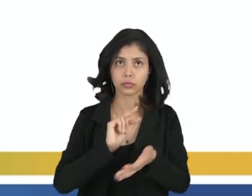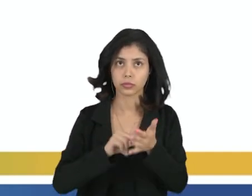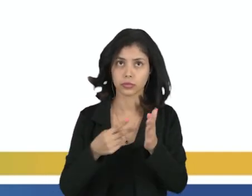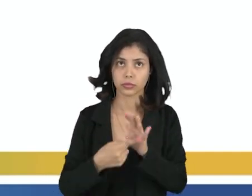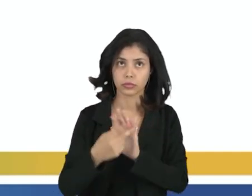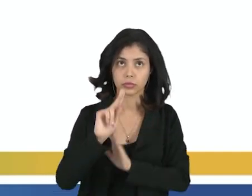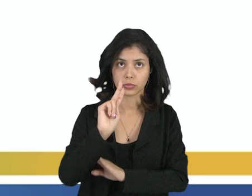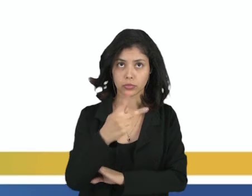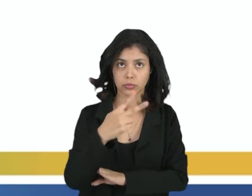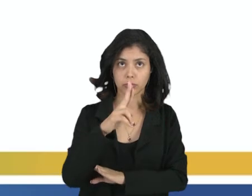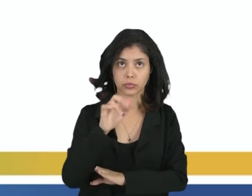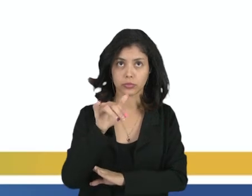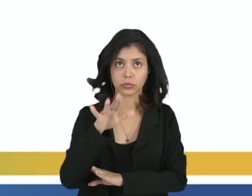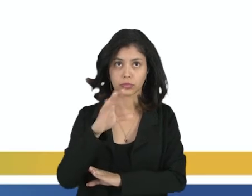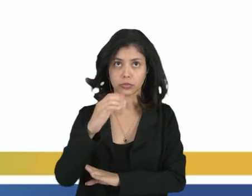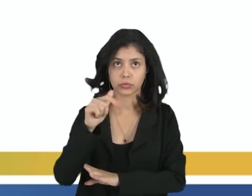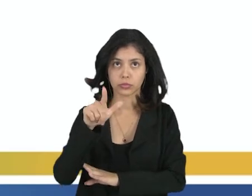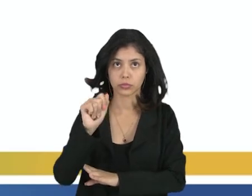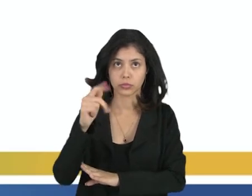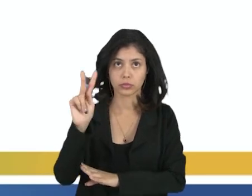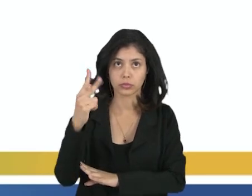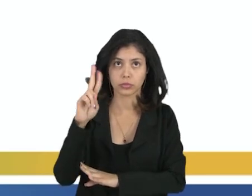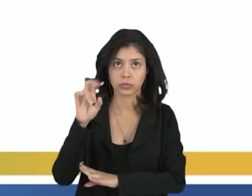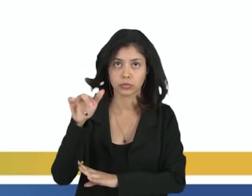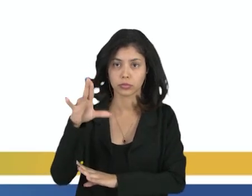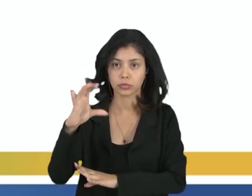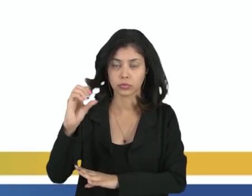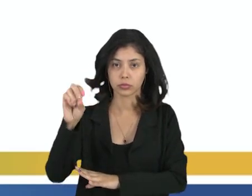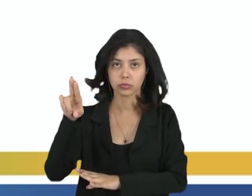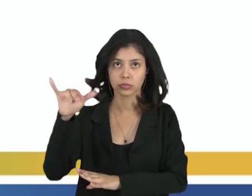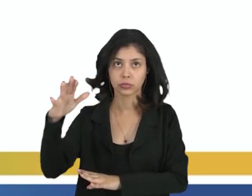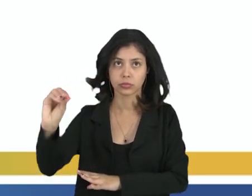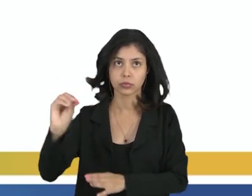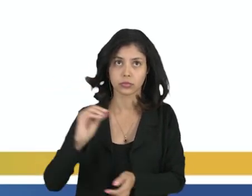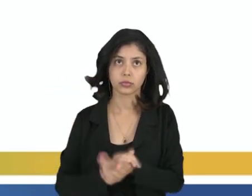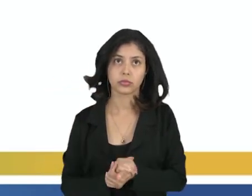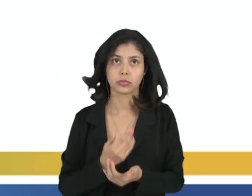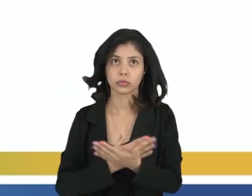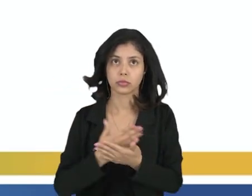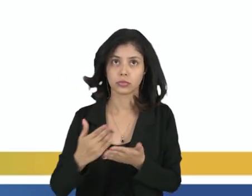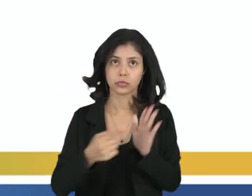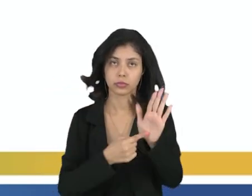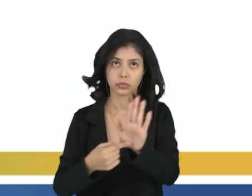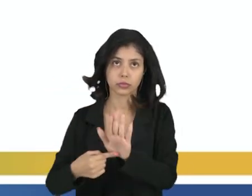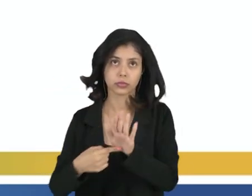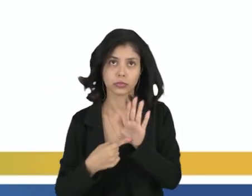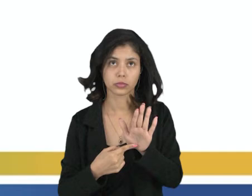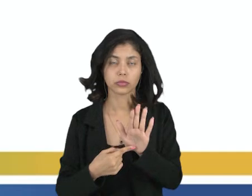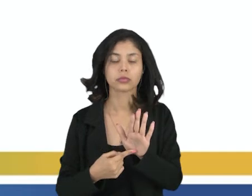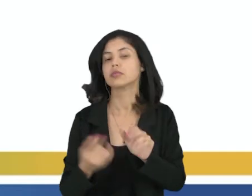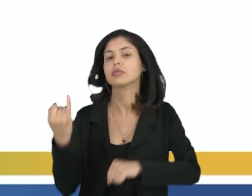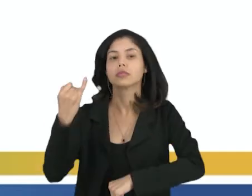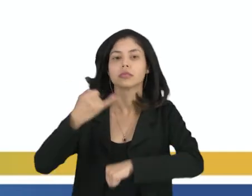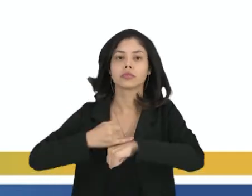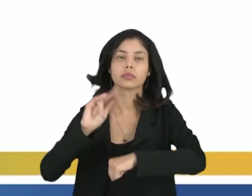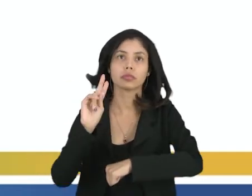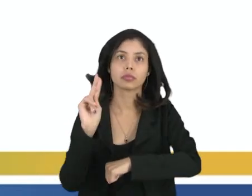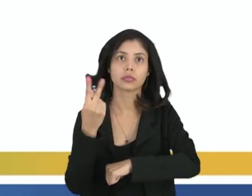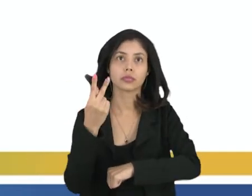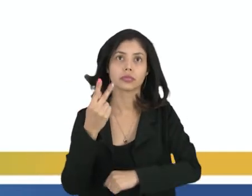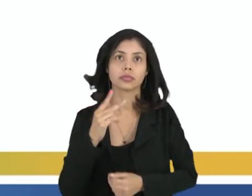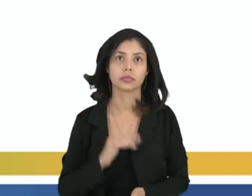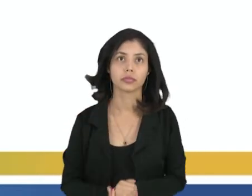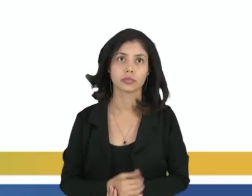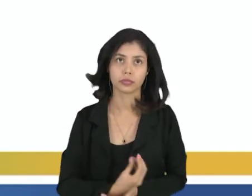Significa potencial hidrogeniônico, ok? Então, vai indicar para a gente o teor de